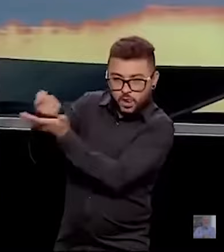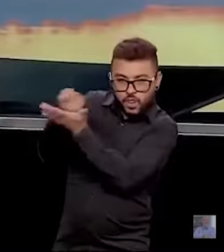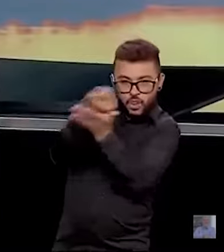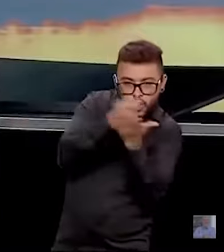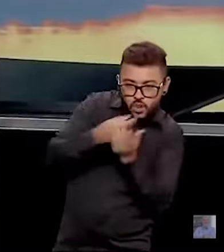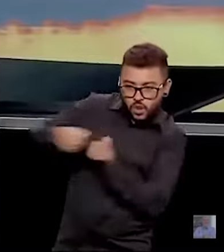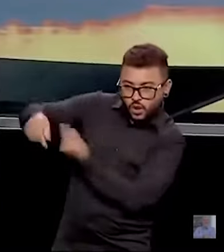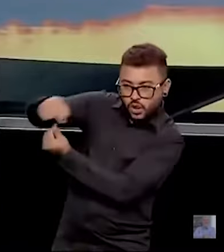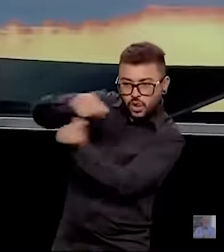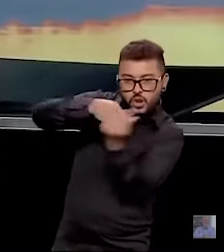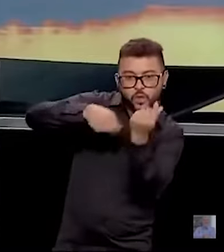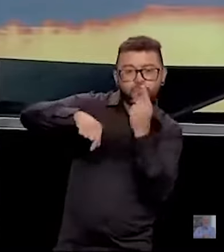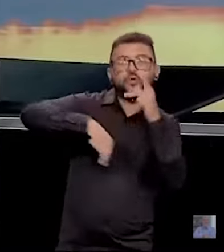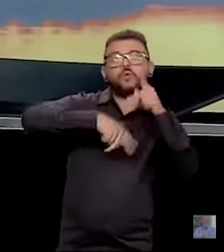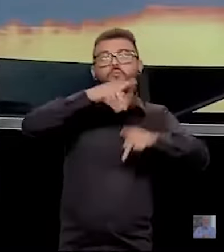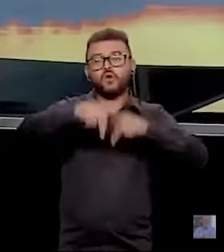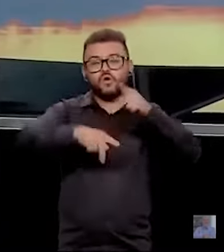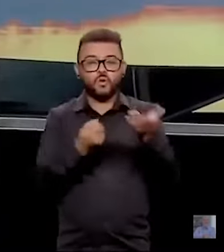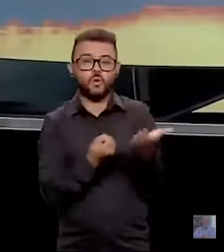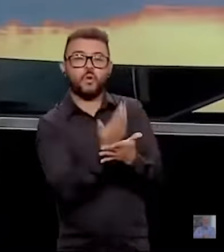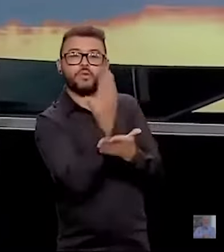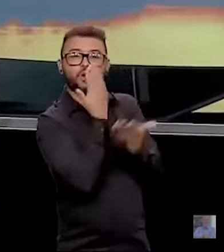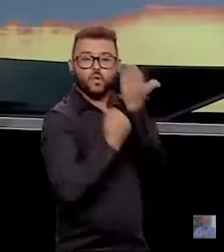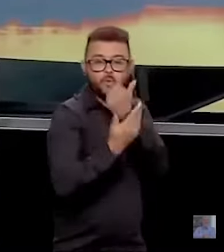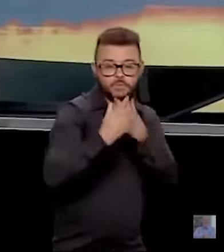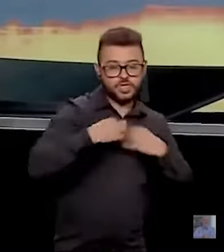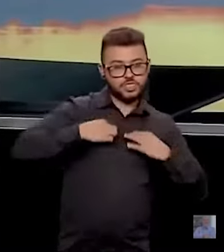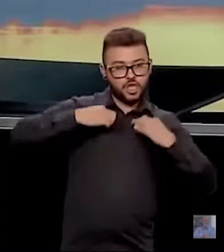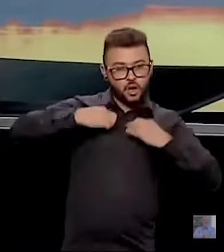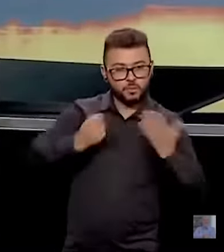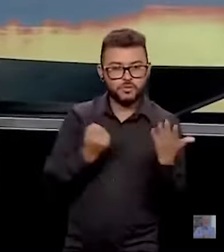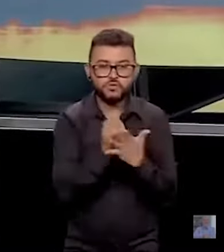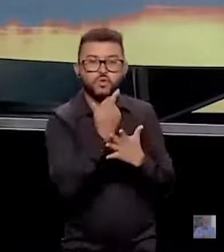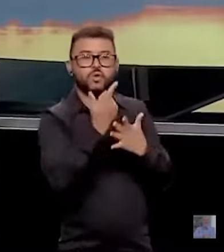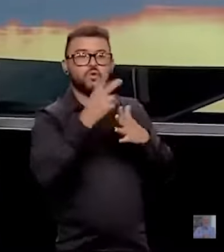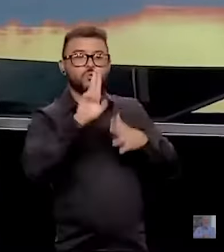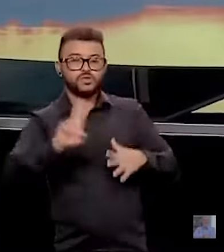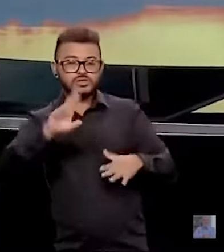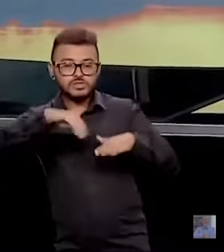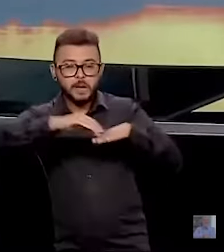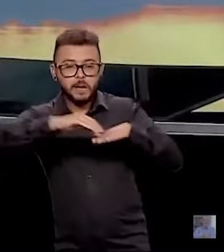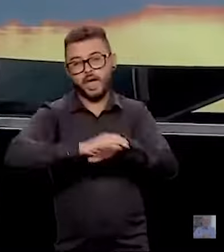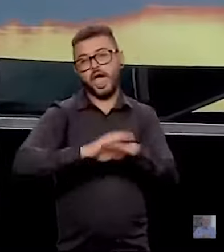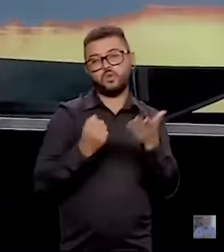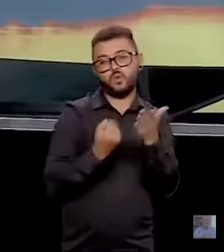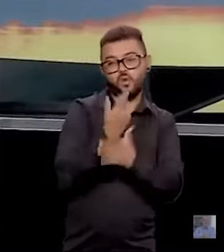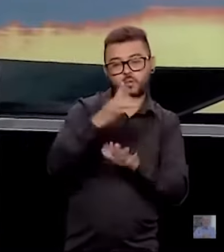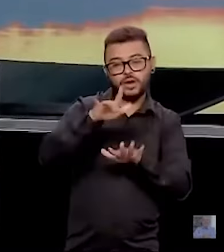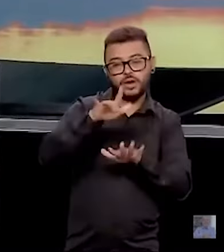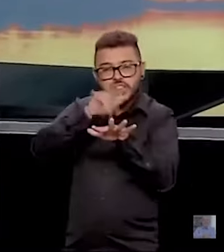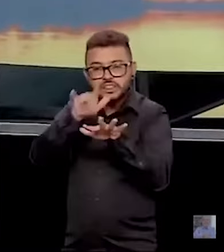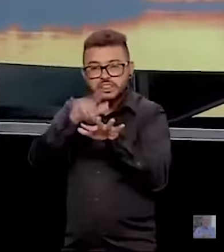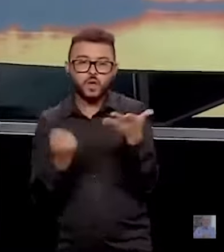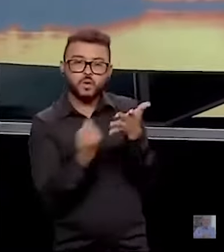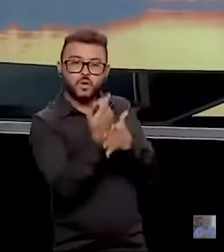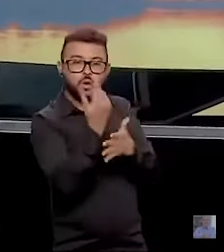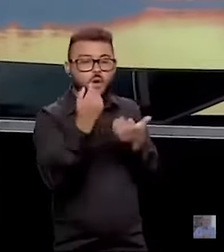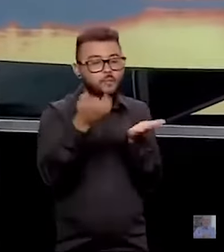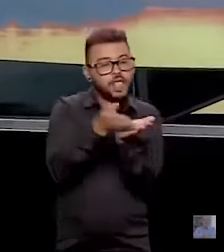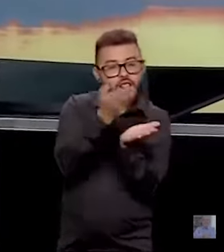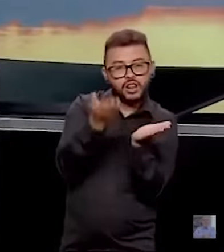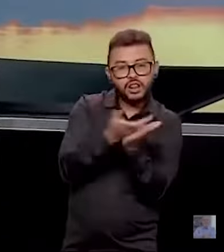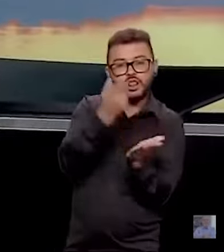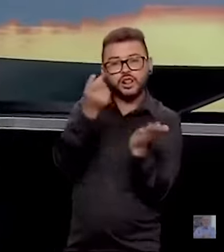no bolso do povo, ele vai comprar comida, ele vai comprar uma roupinha, ele vai comprar um sapato, vai comprar um